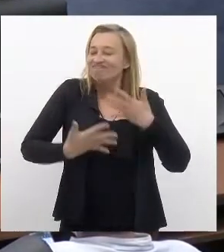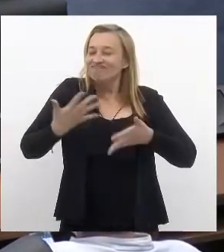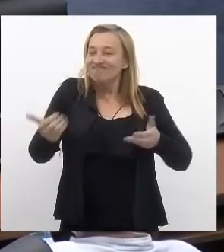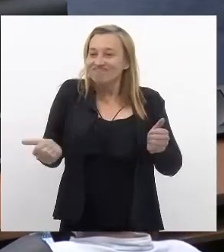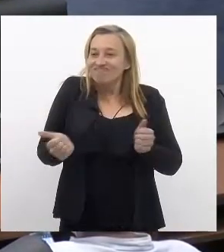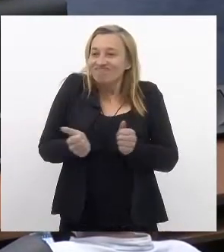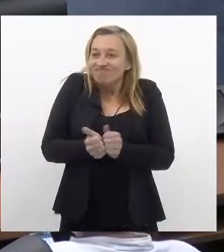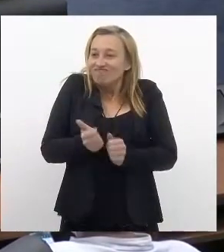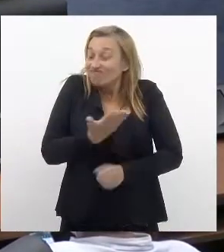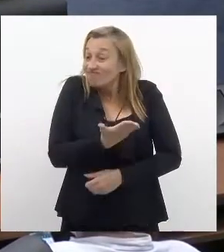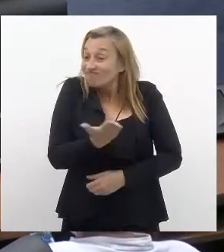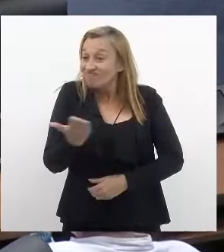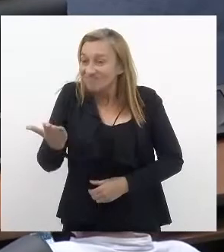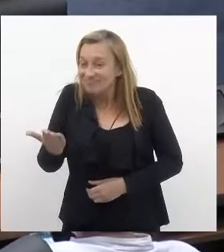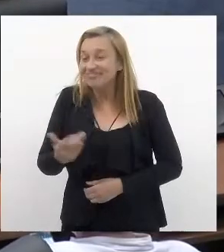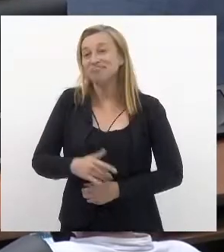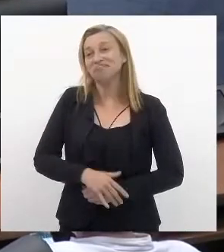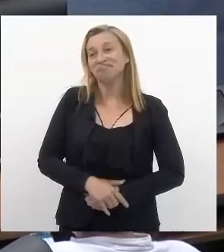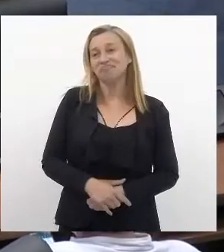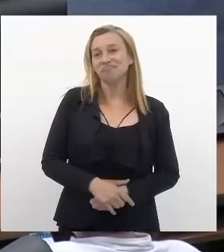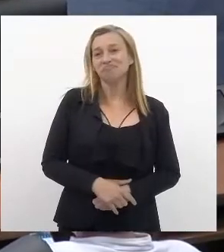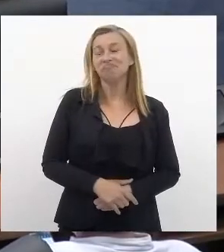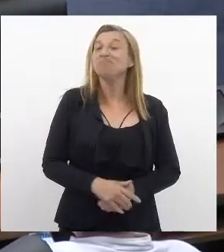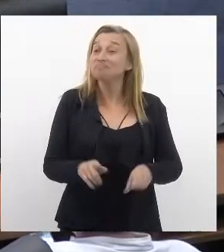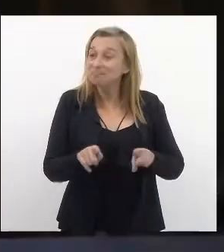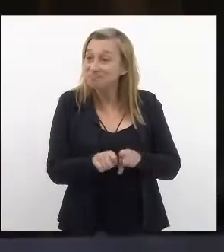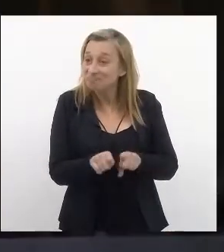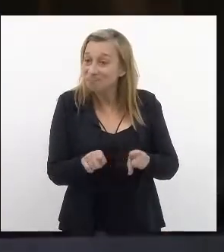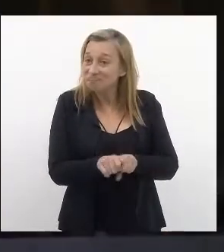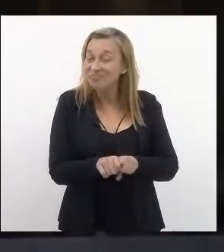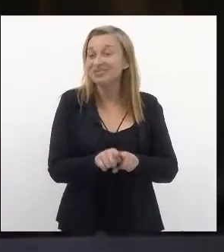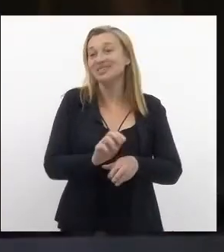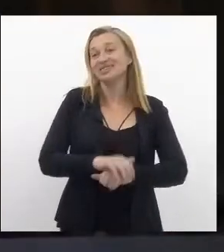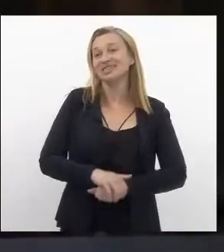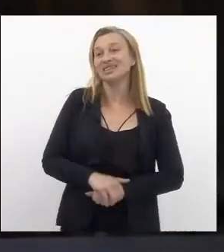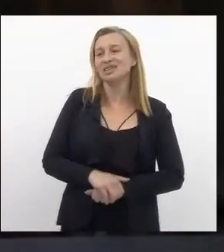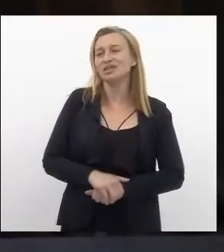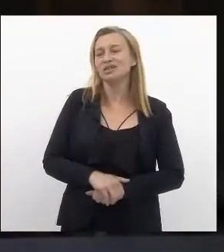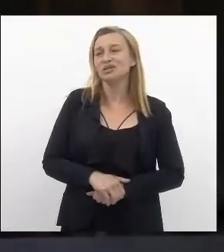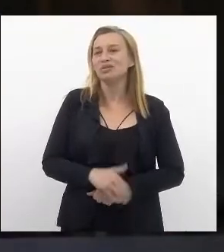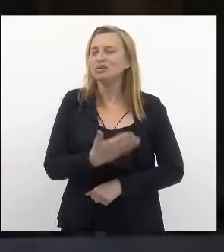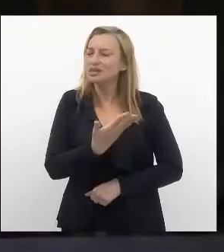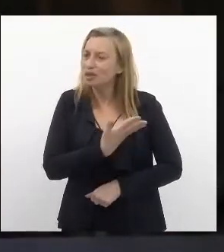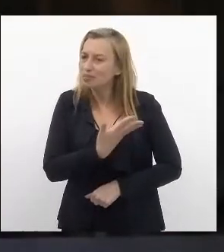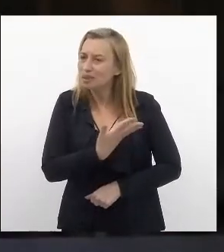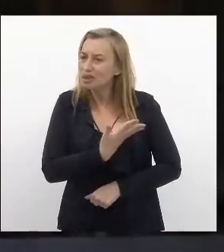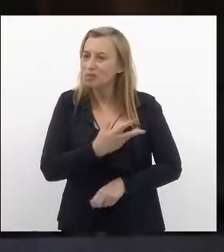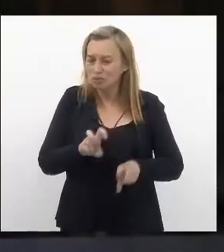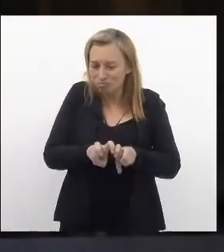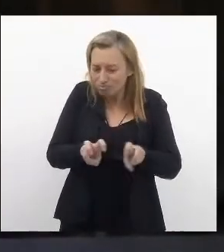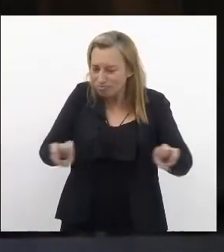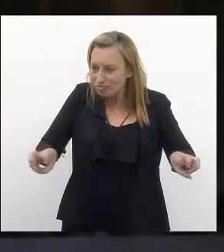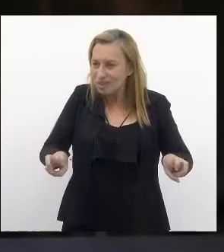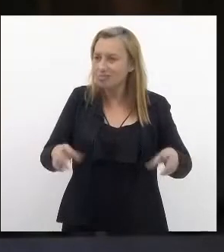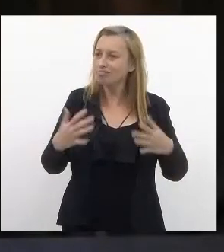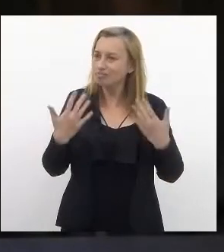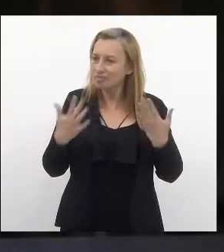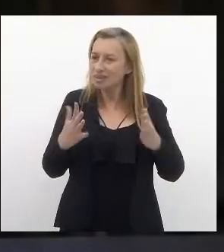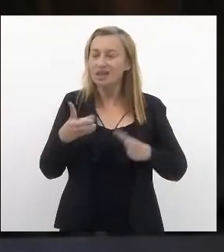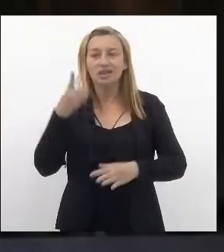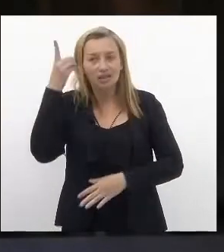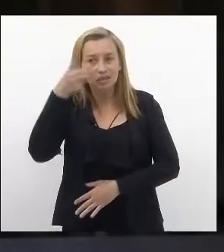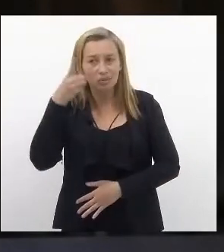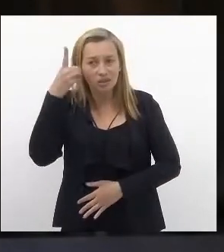e cada um dos senhores e senhoras, cumprimentar os queridos componentes da mesa, deputado